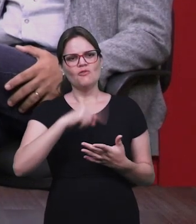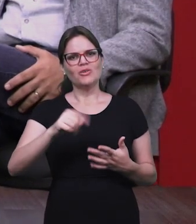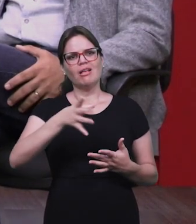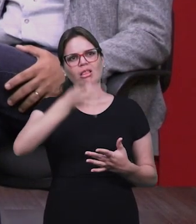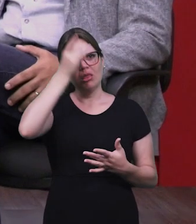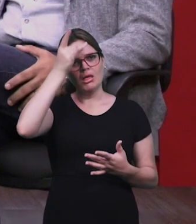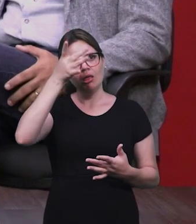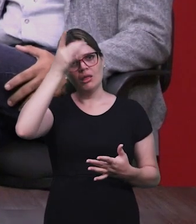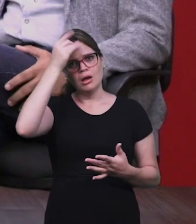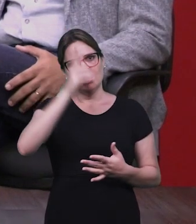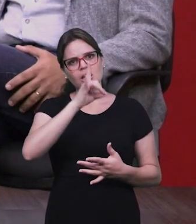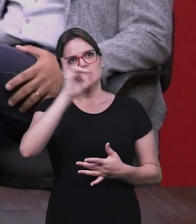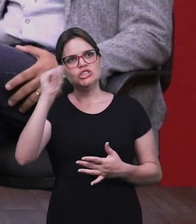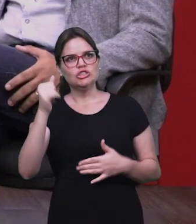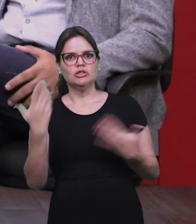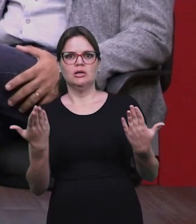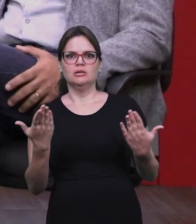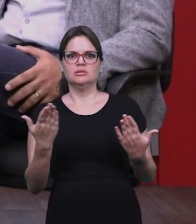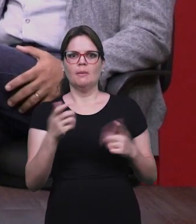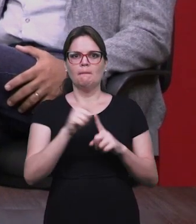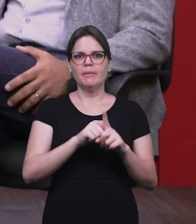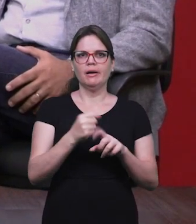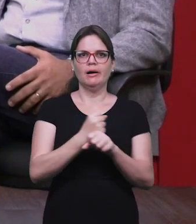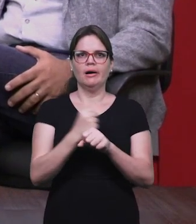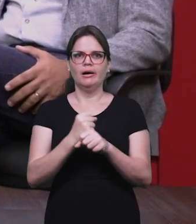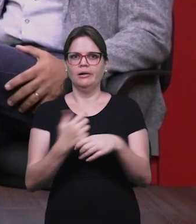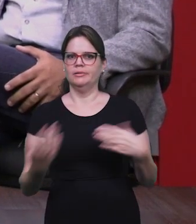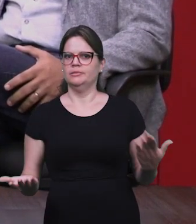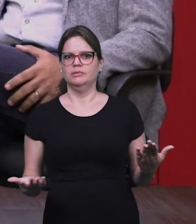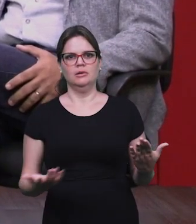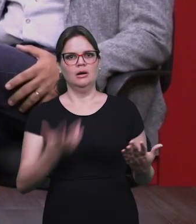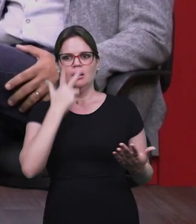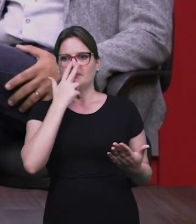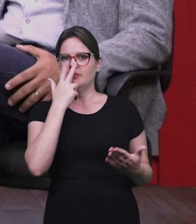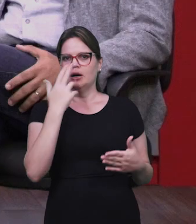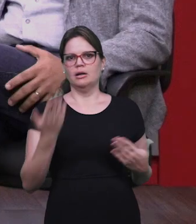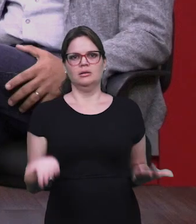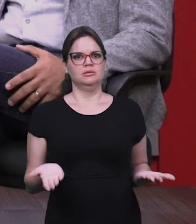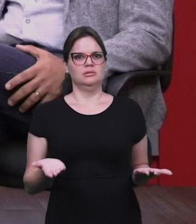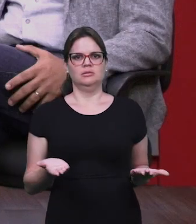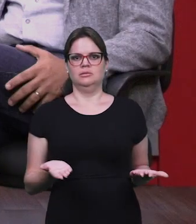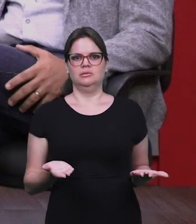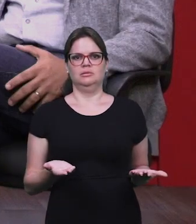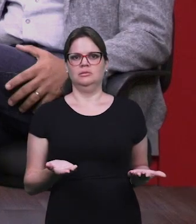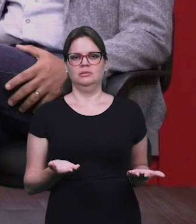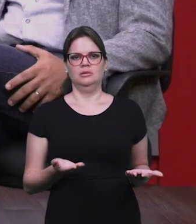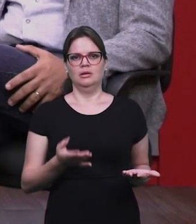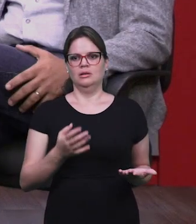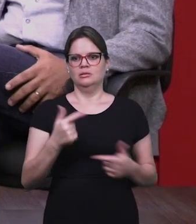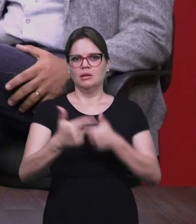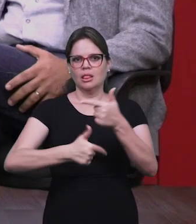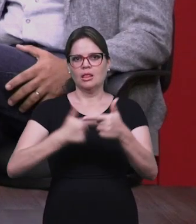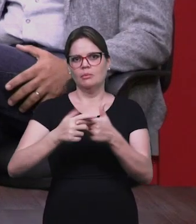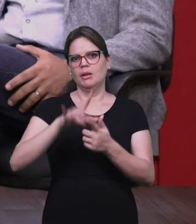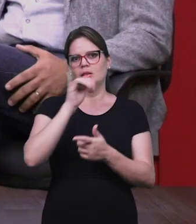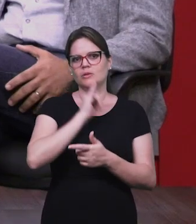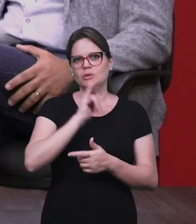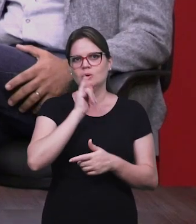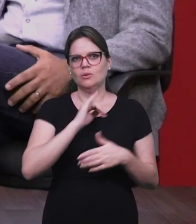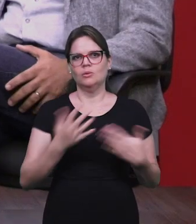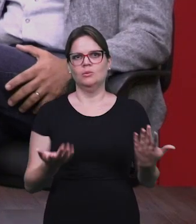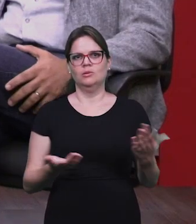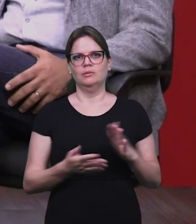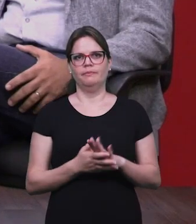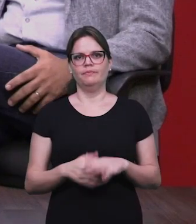dias, meses e anos, receio de vós que não haja trabalhado em vão para convosco. Ou